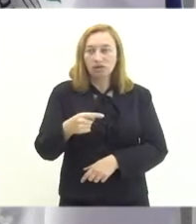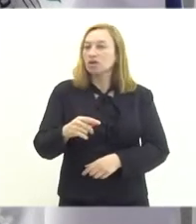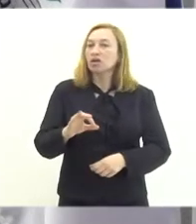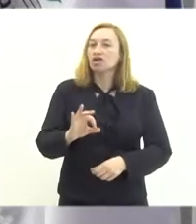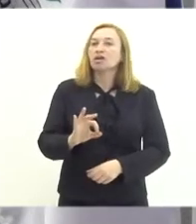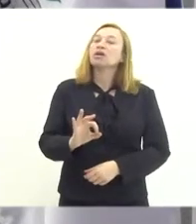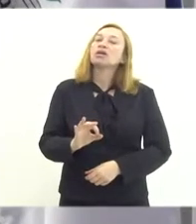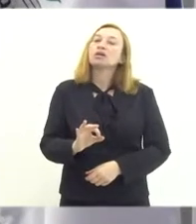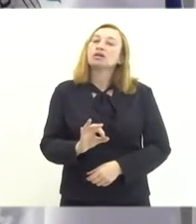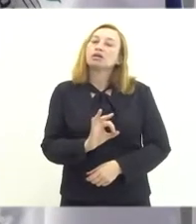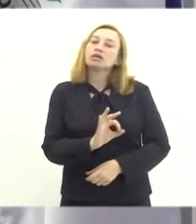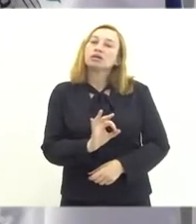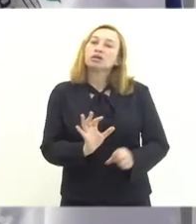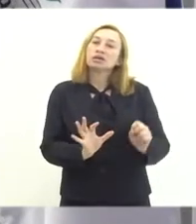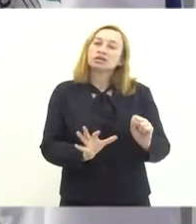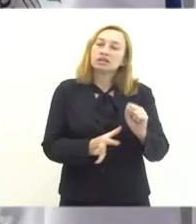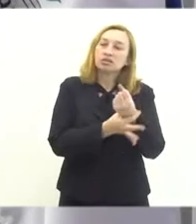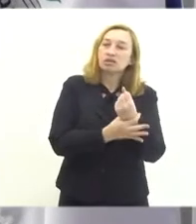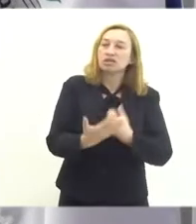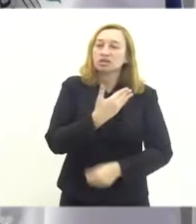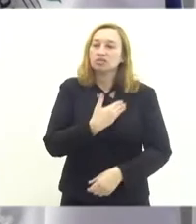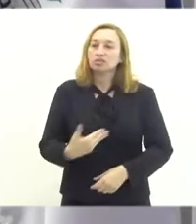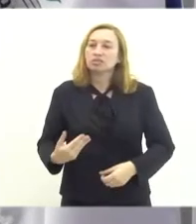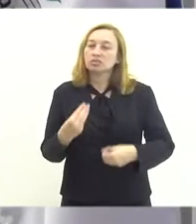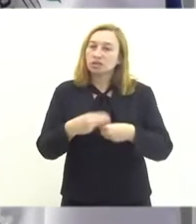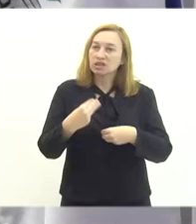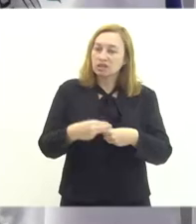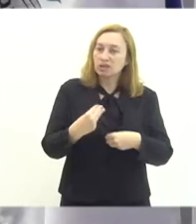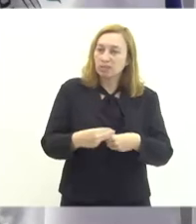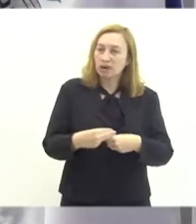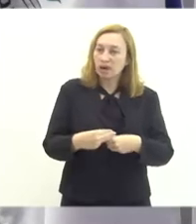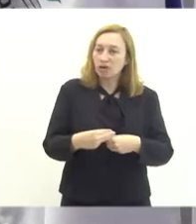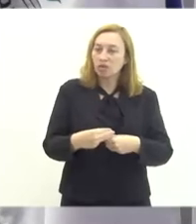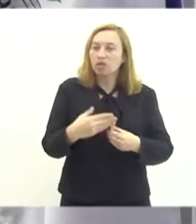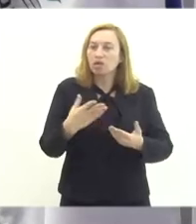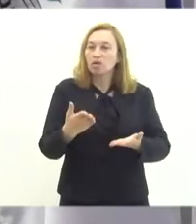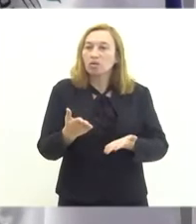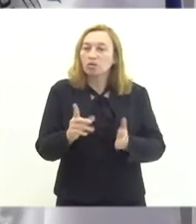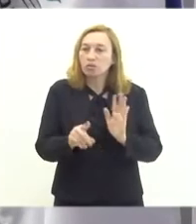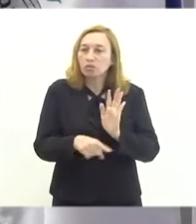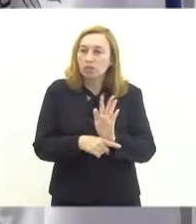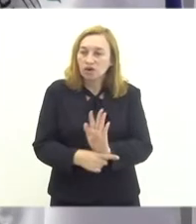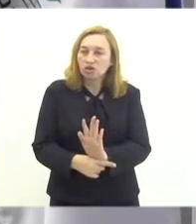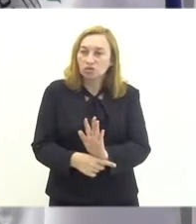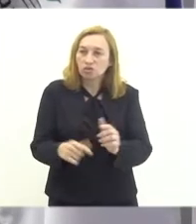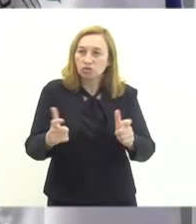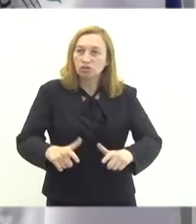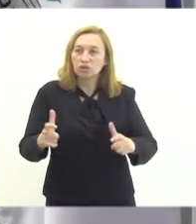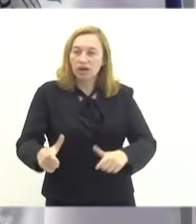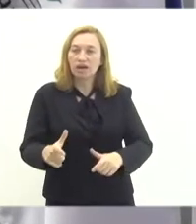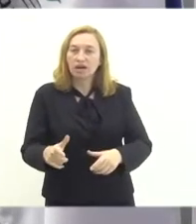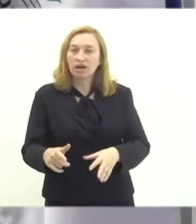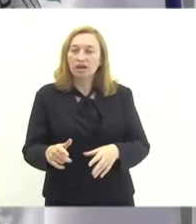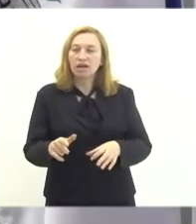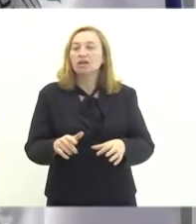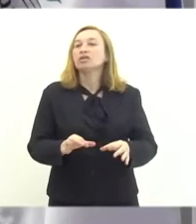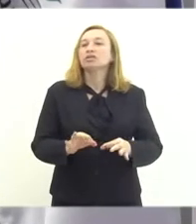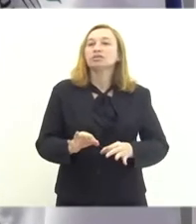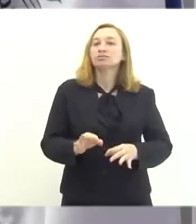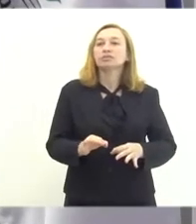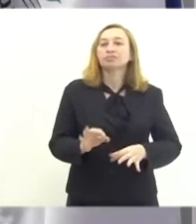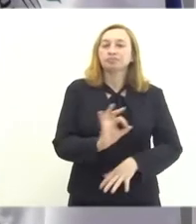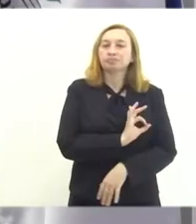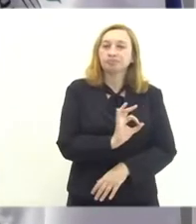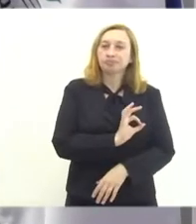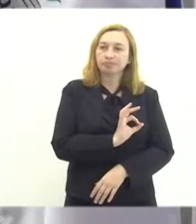impeça novas aglomera a fazer a dispersão facilita o trabalho da assistência e o